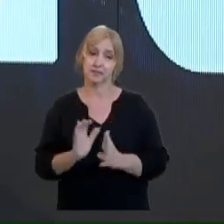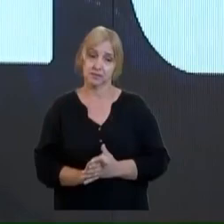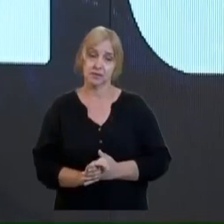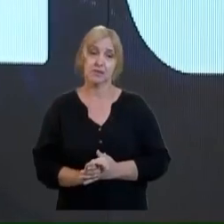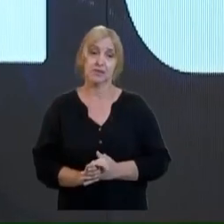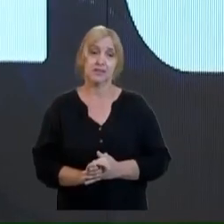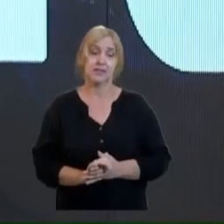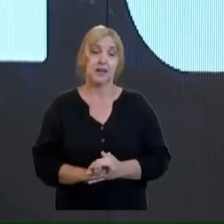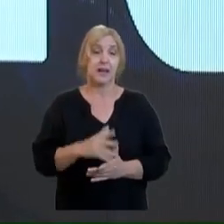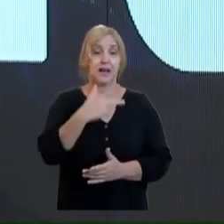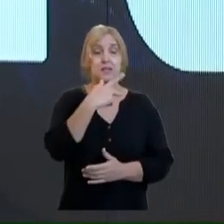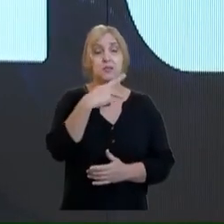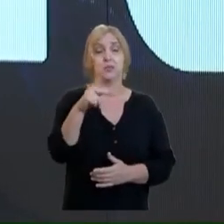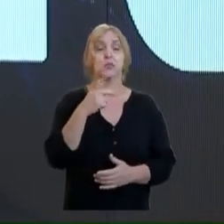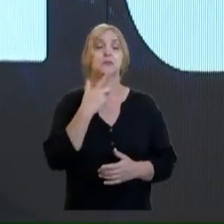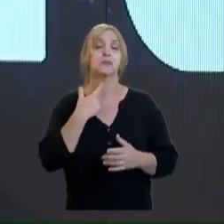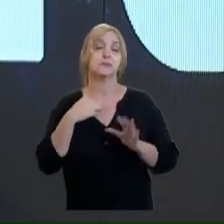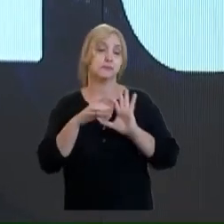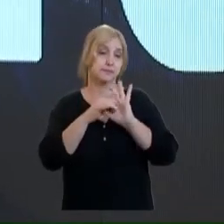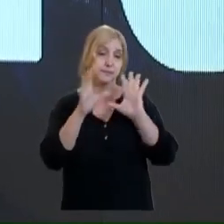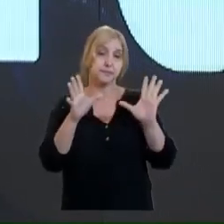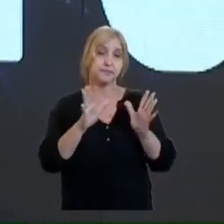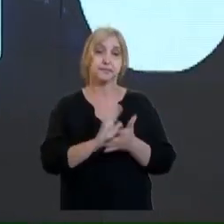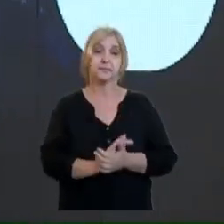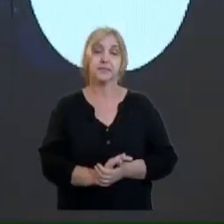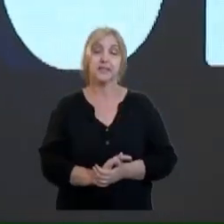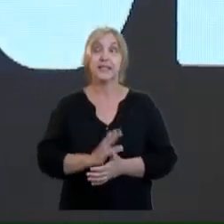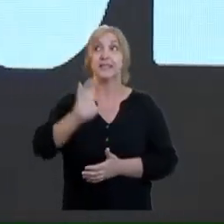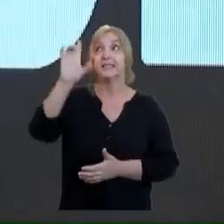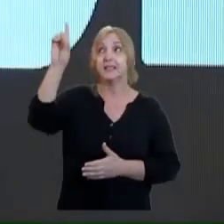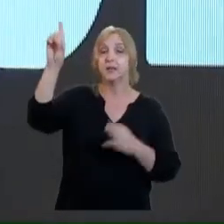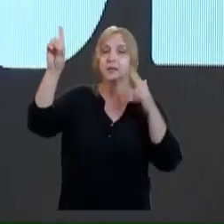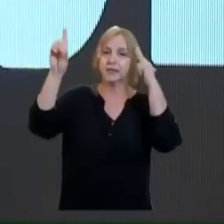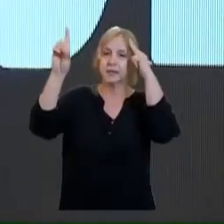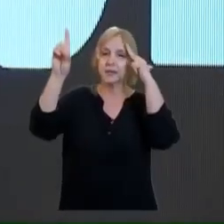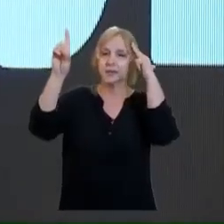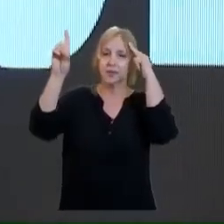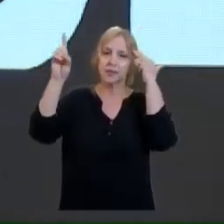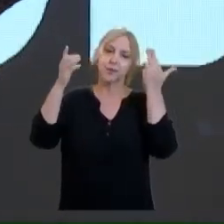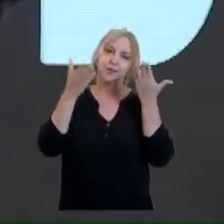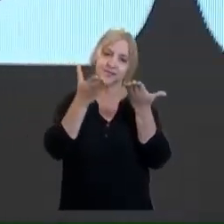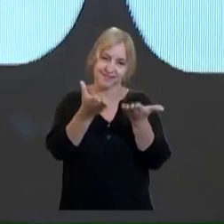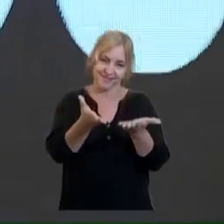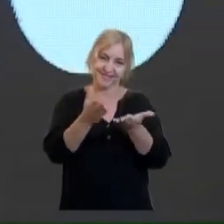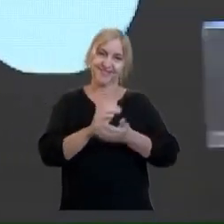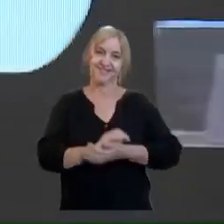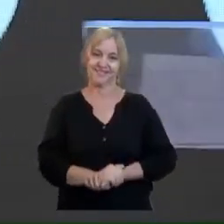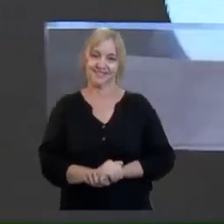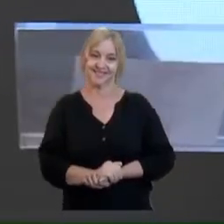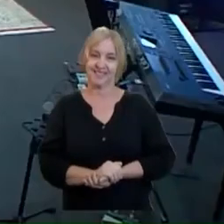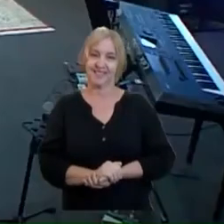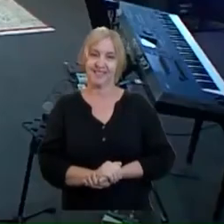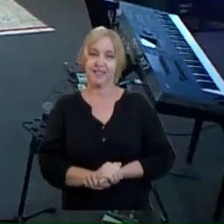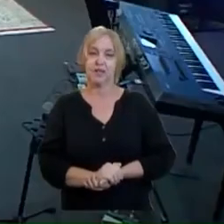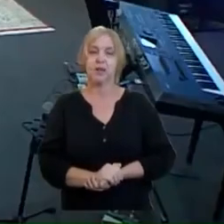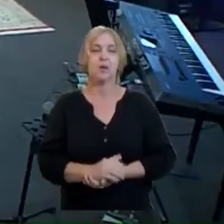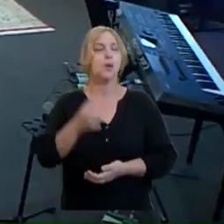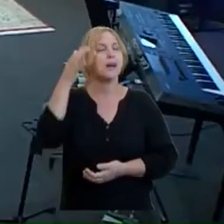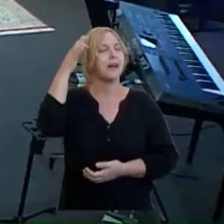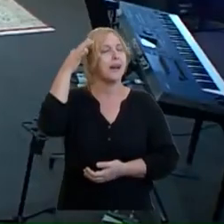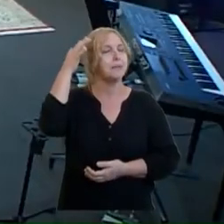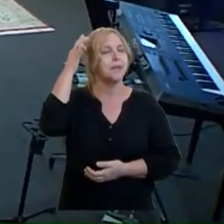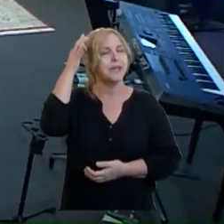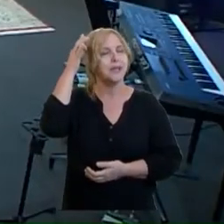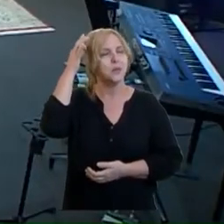seu livre-arbítrio dado pelo Senhor, mas Deus sonhou com você, ao ponto dele ter numerado quantos fios de cabelo